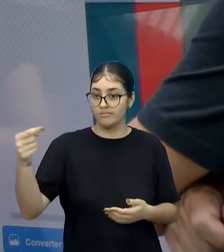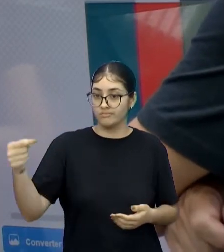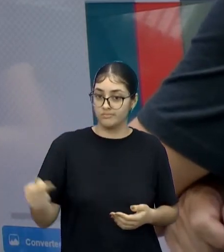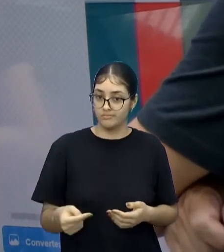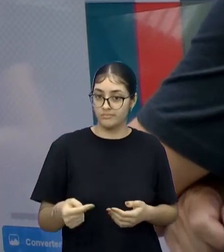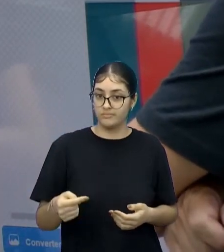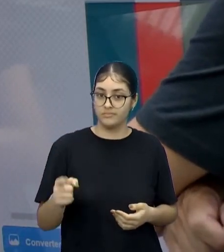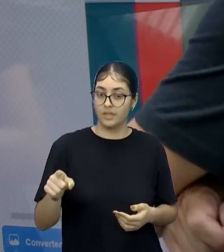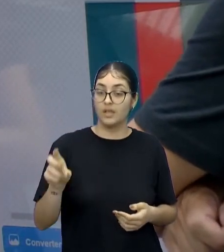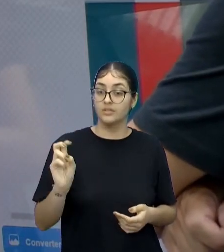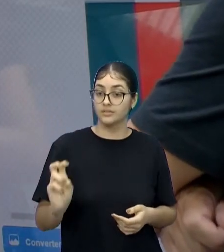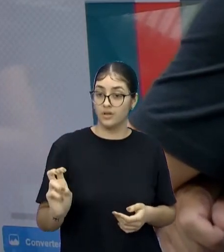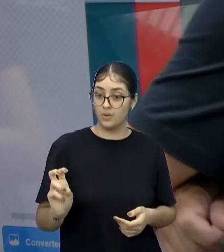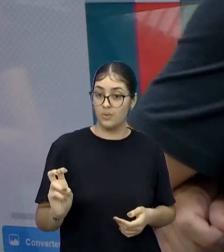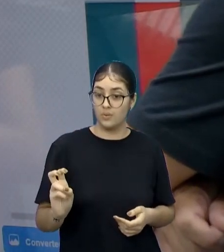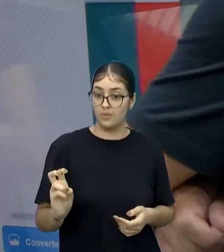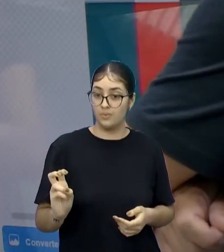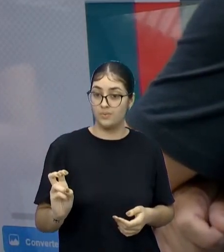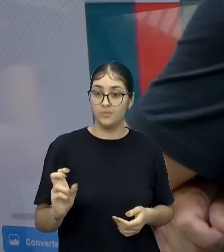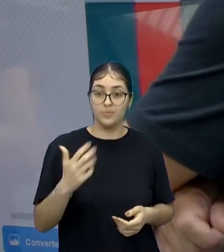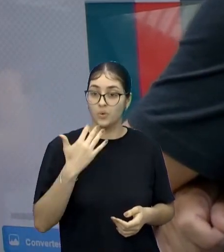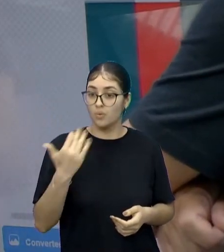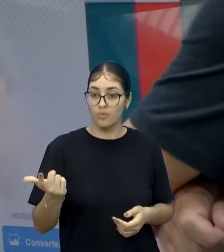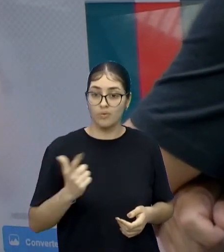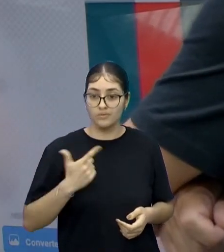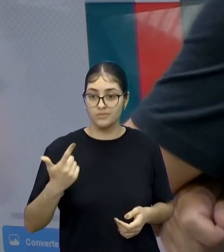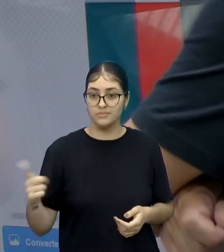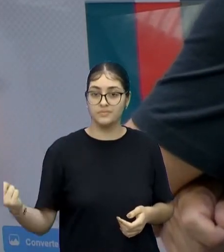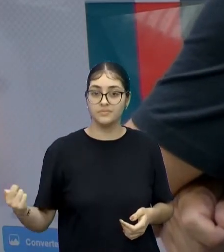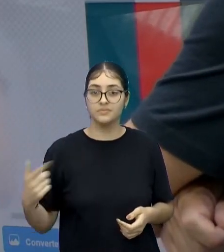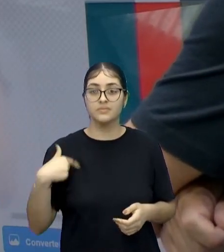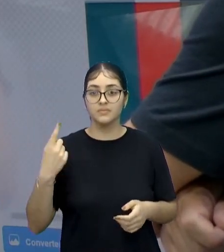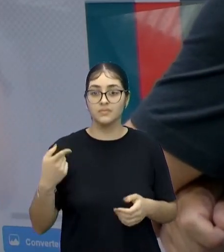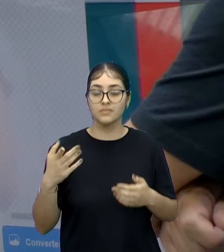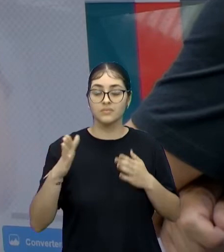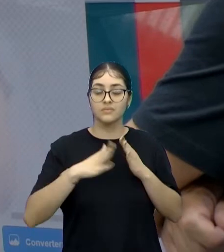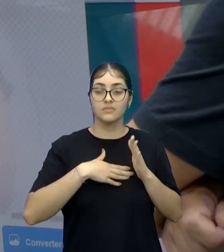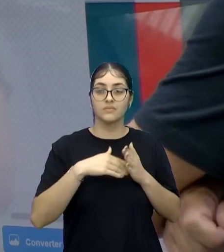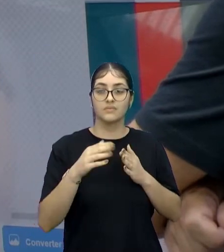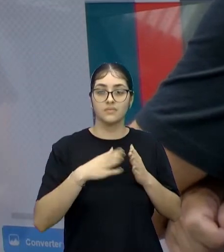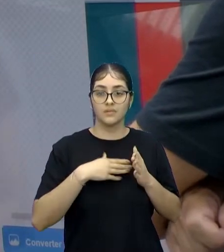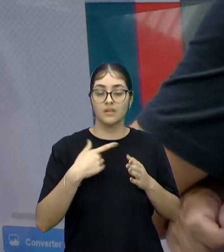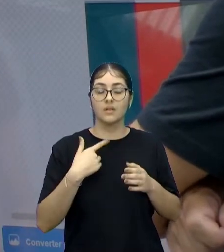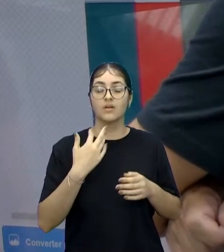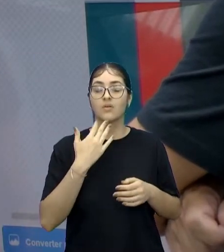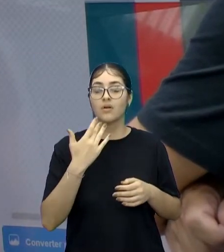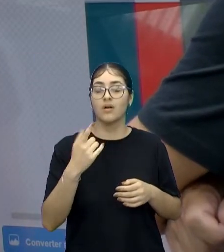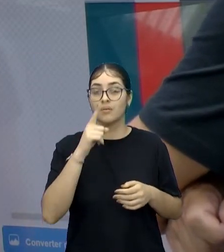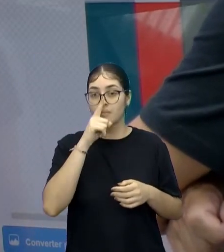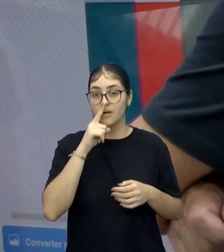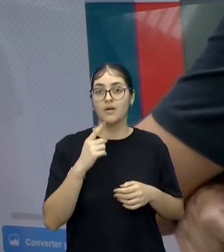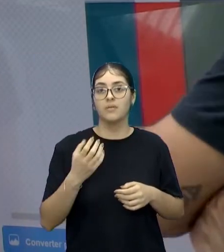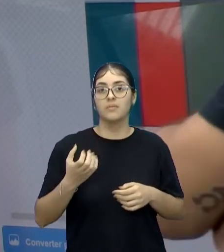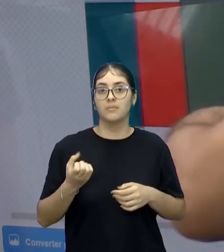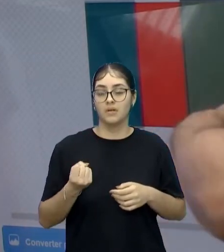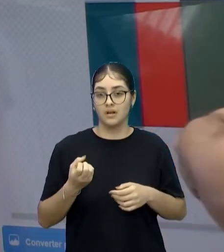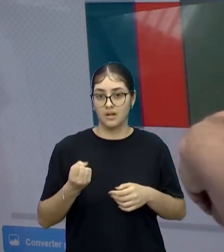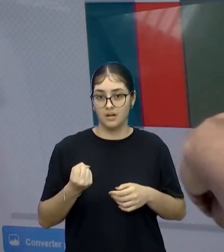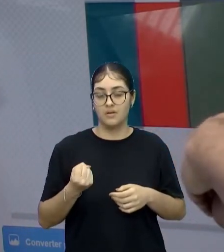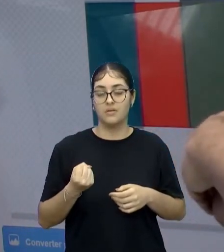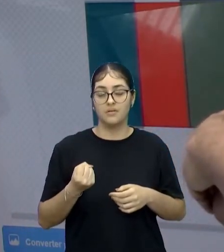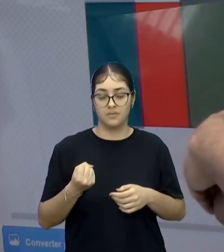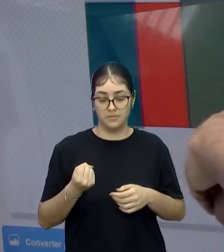tá aqui no 5, né? É quando não tem cor nenhuma. E depois eu pintei, deixei mais viva a cor amarela, depois o branco,